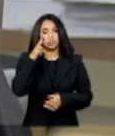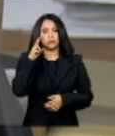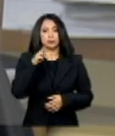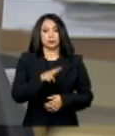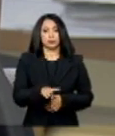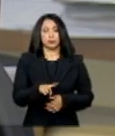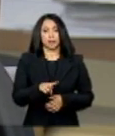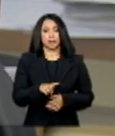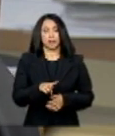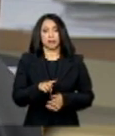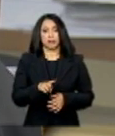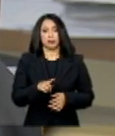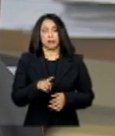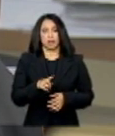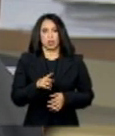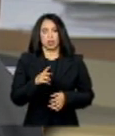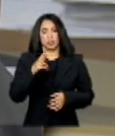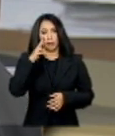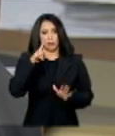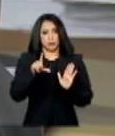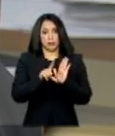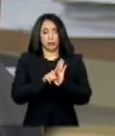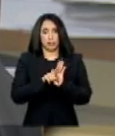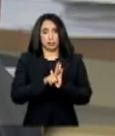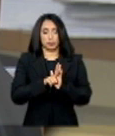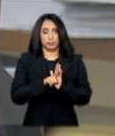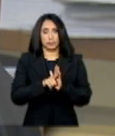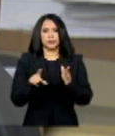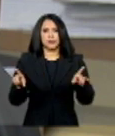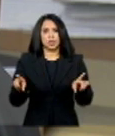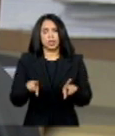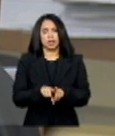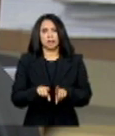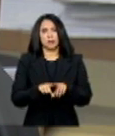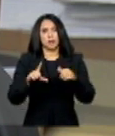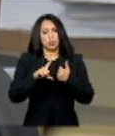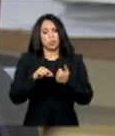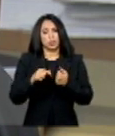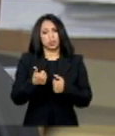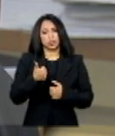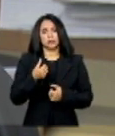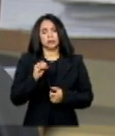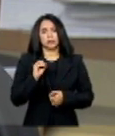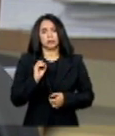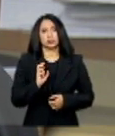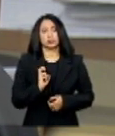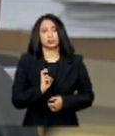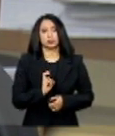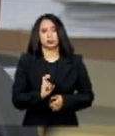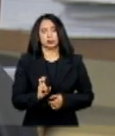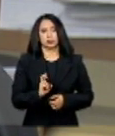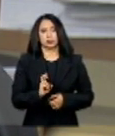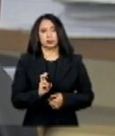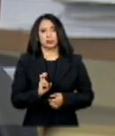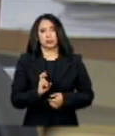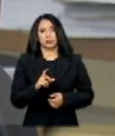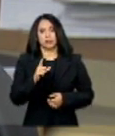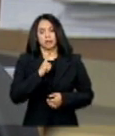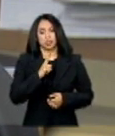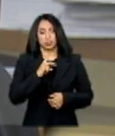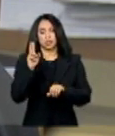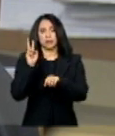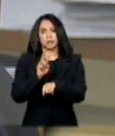legais o requerente também defende que o artigo 105 o mineiro que combina medidas protetivas